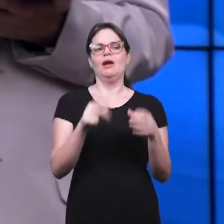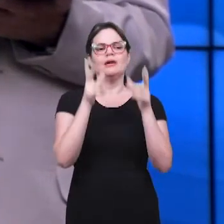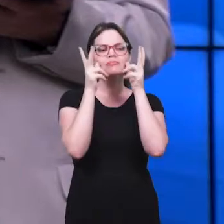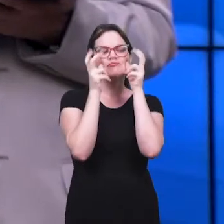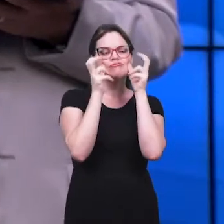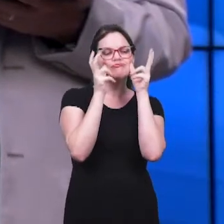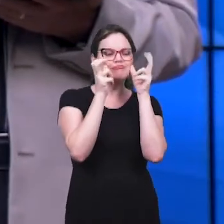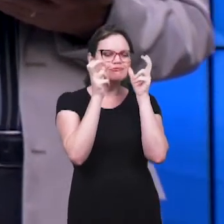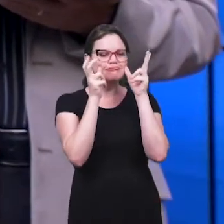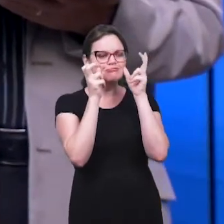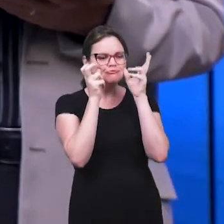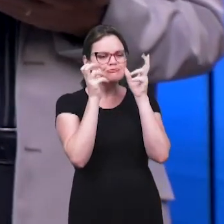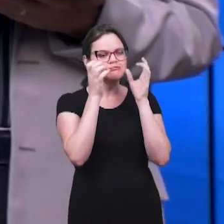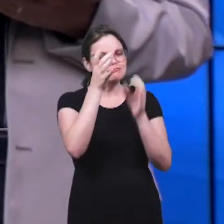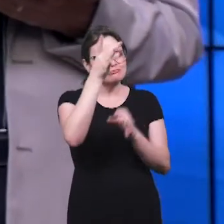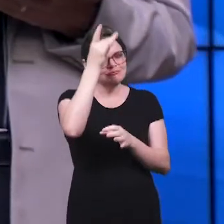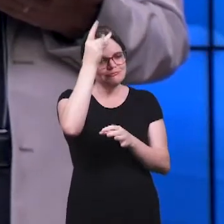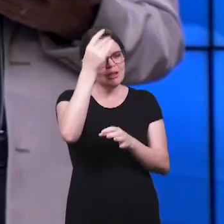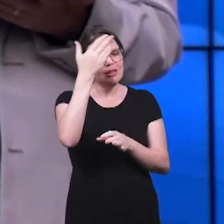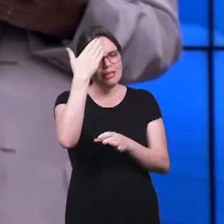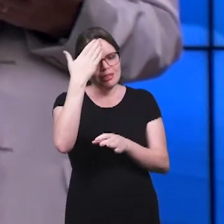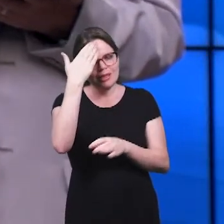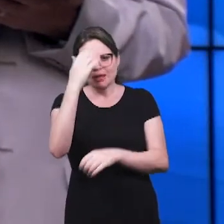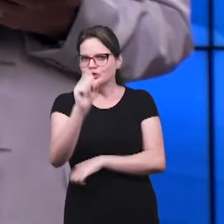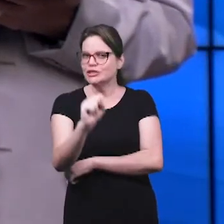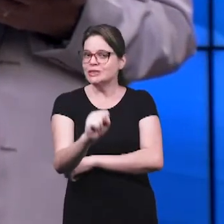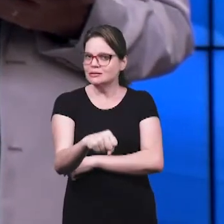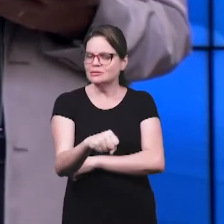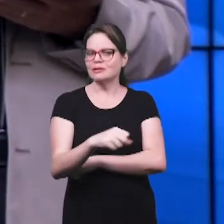escola bíblica, que entende a escola bíblica, assimila